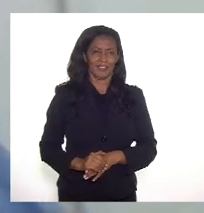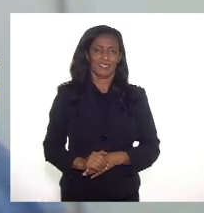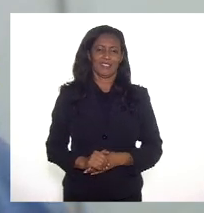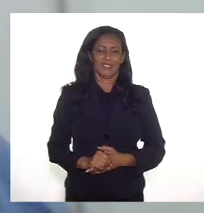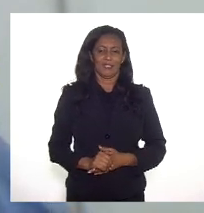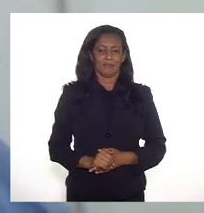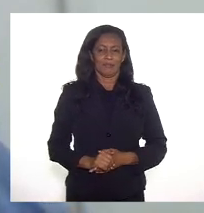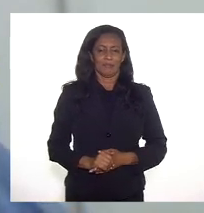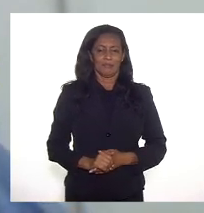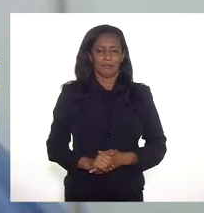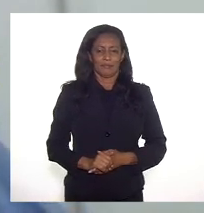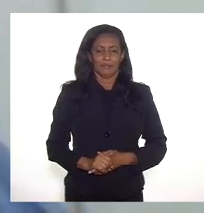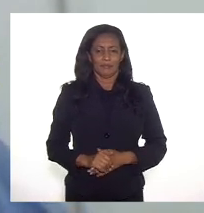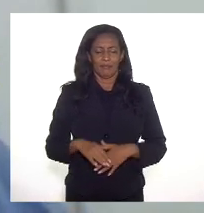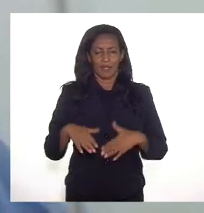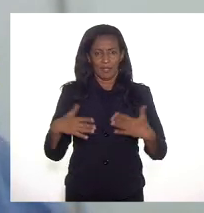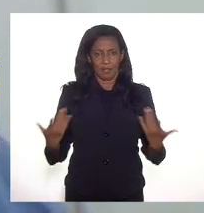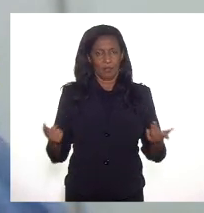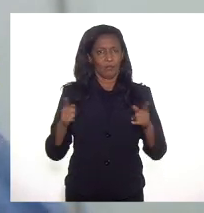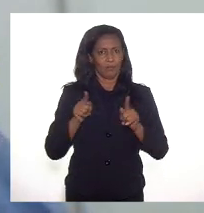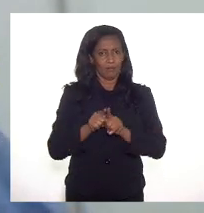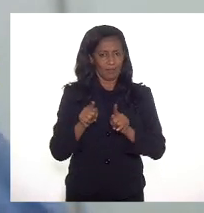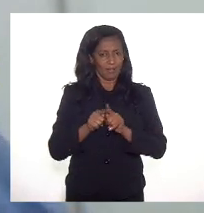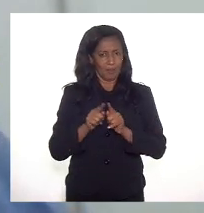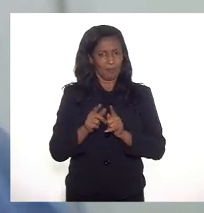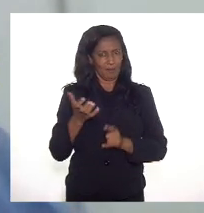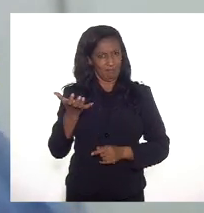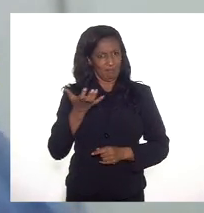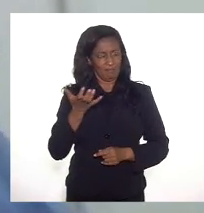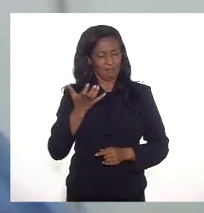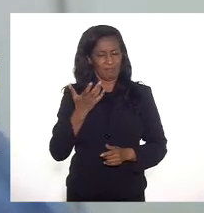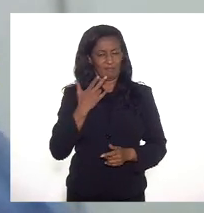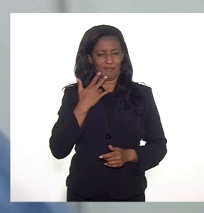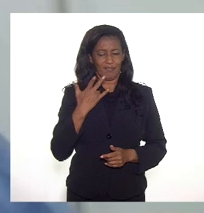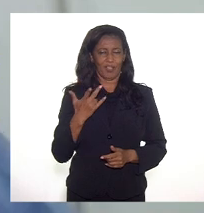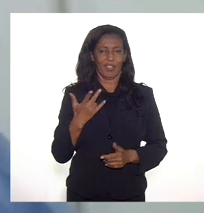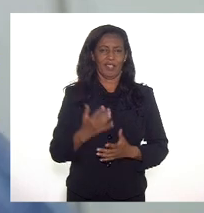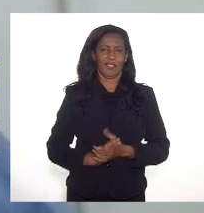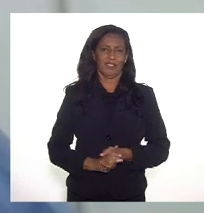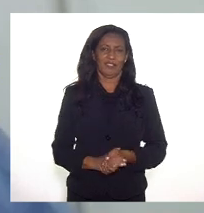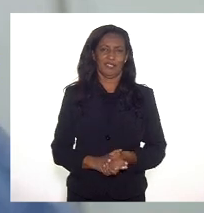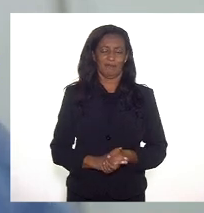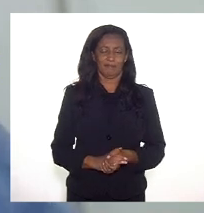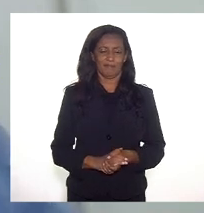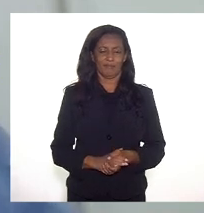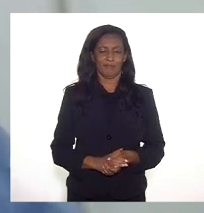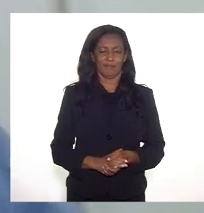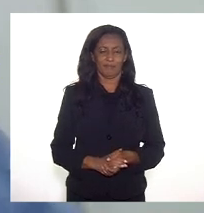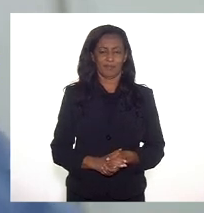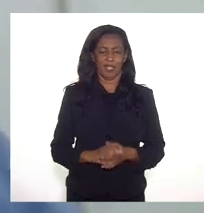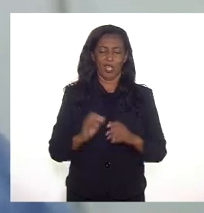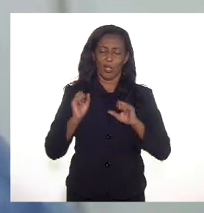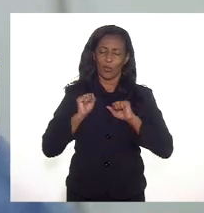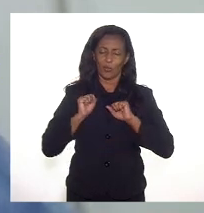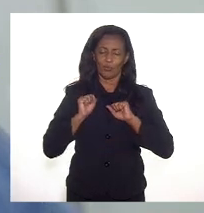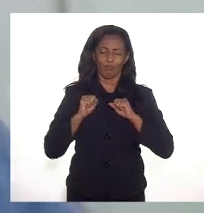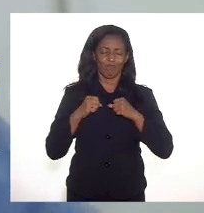razoabilidade. Então, queria também deixar aqui os votos, né, de